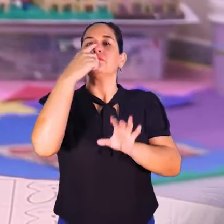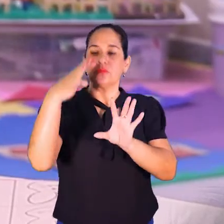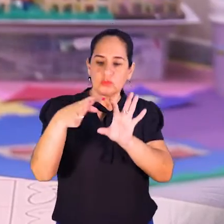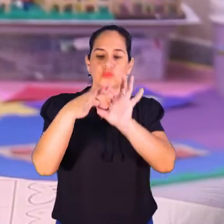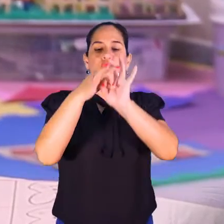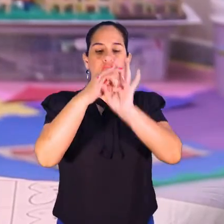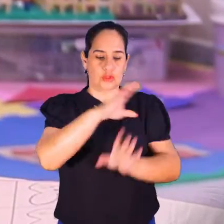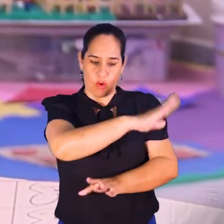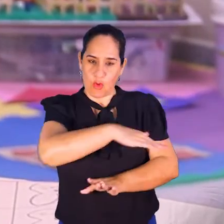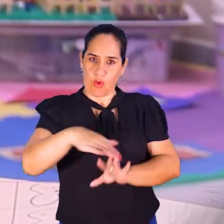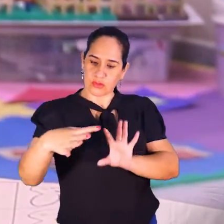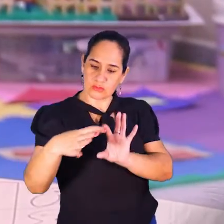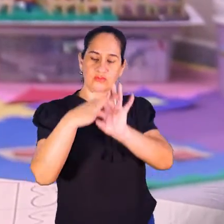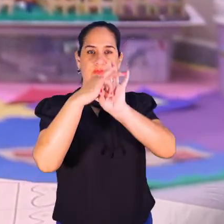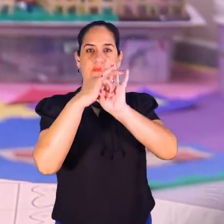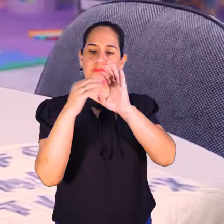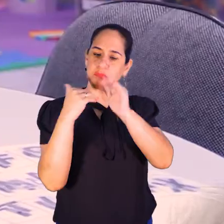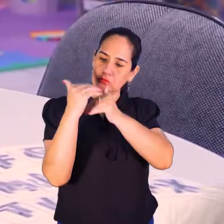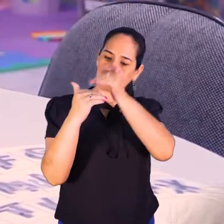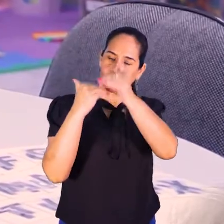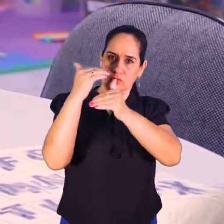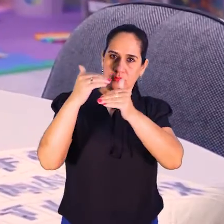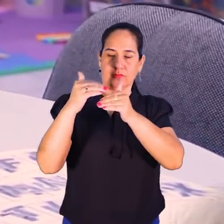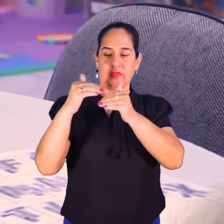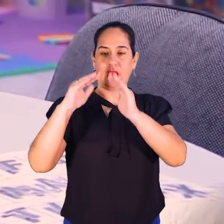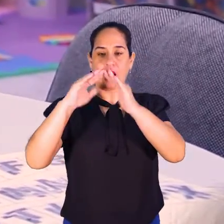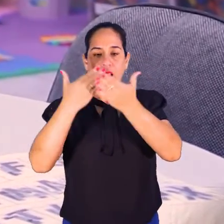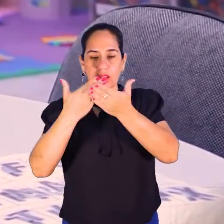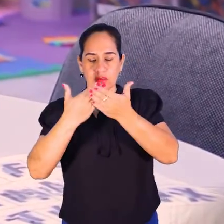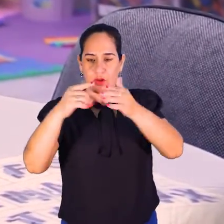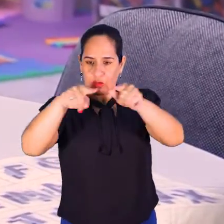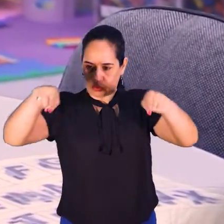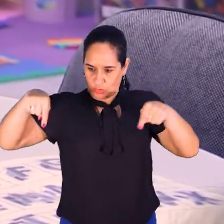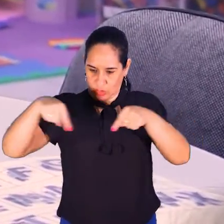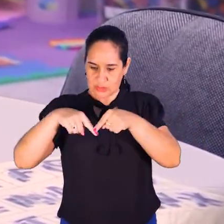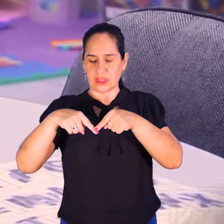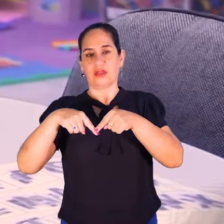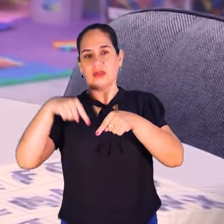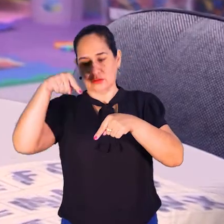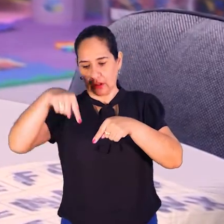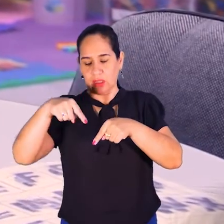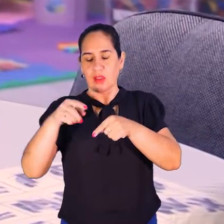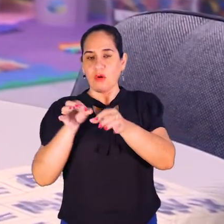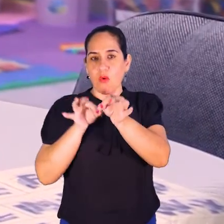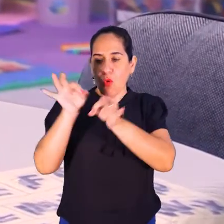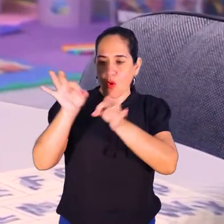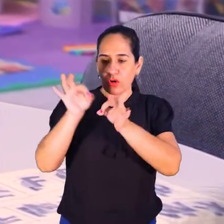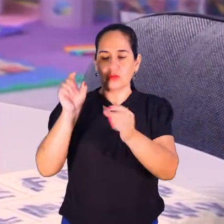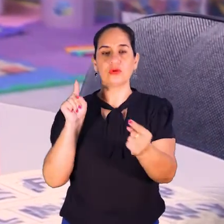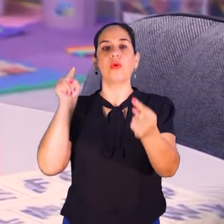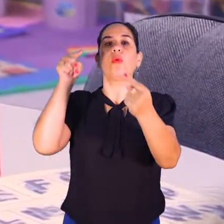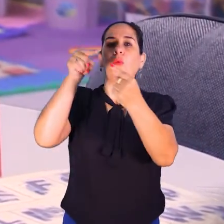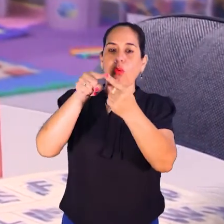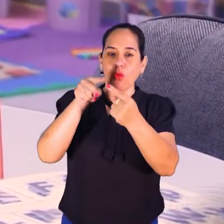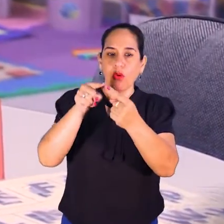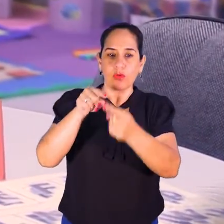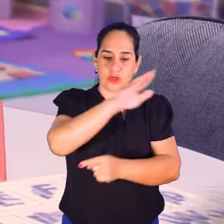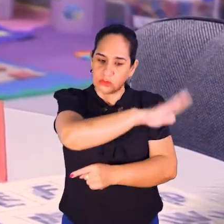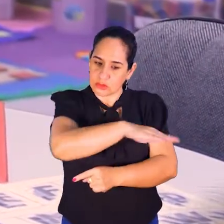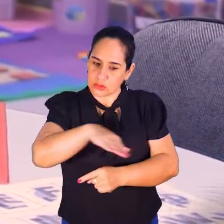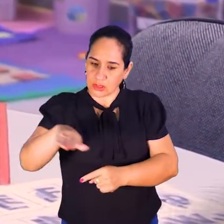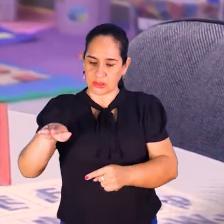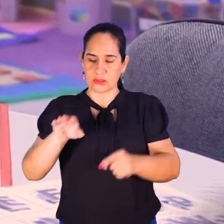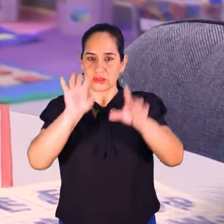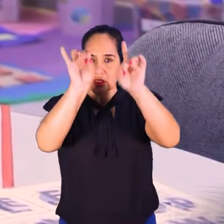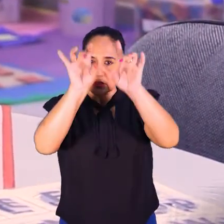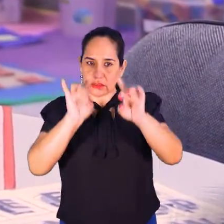minhas crianças e a gente foi construindo. É, cada espaço dessa escola, né, dessa sala, ele foi construído visando atender